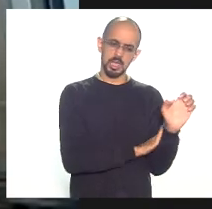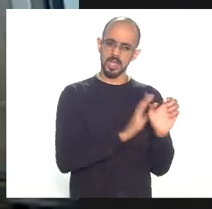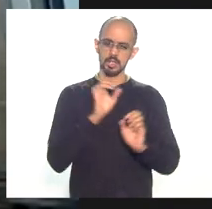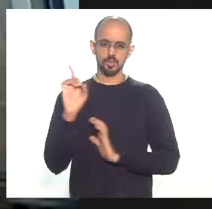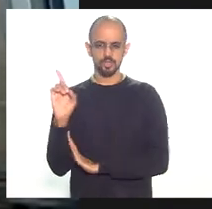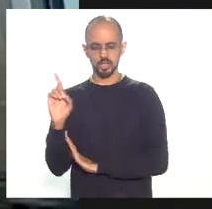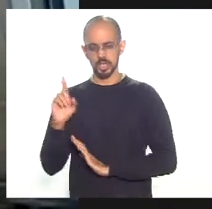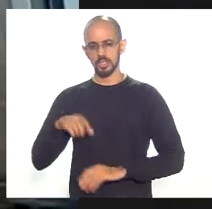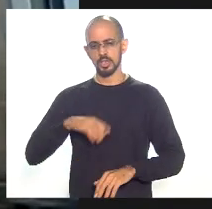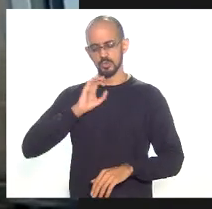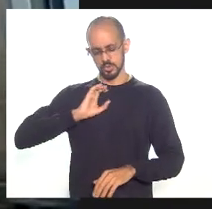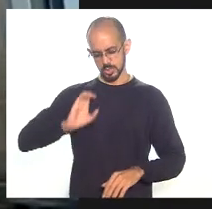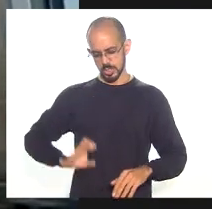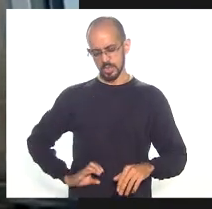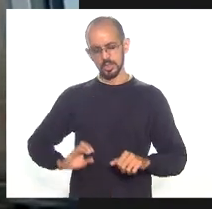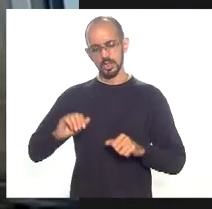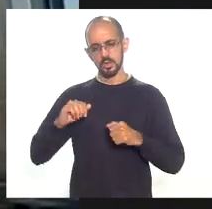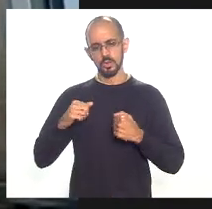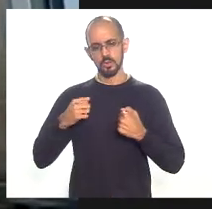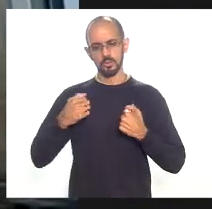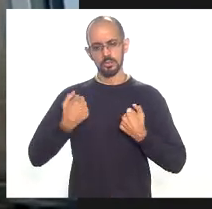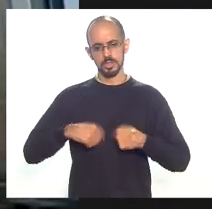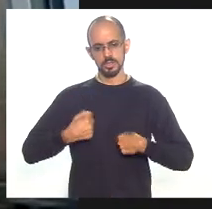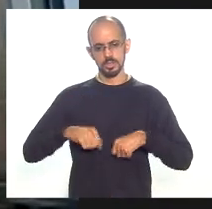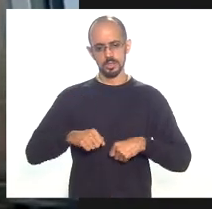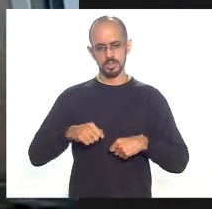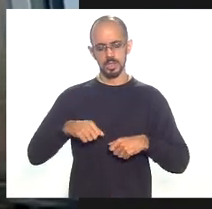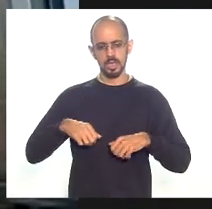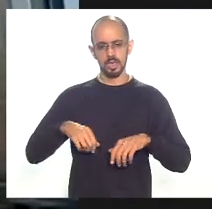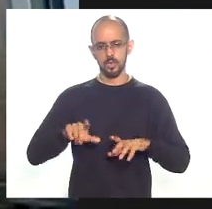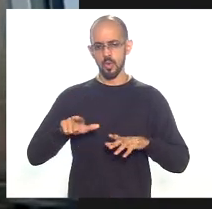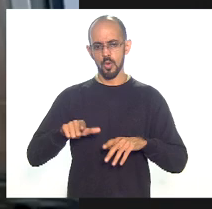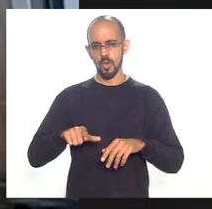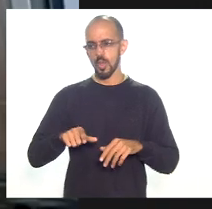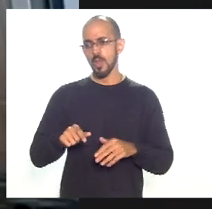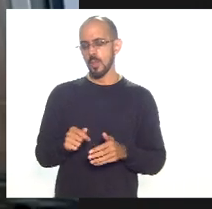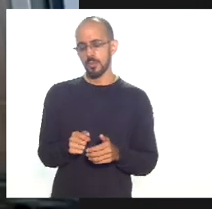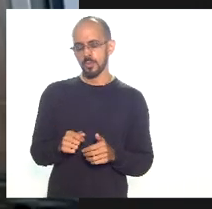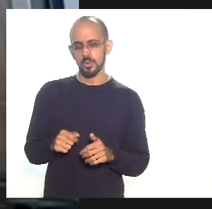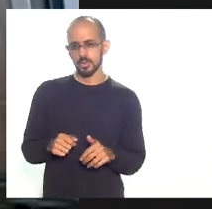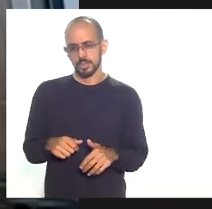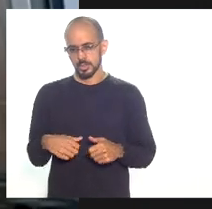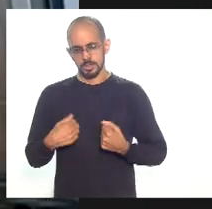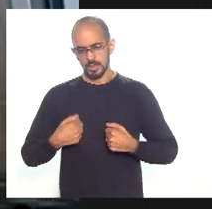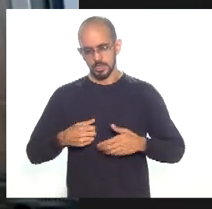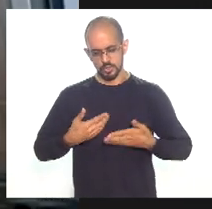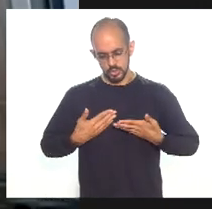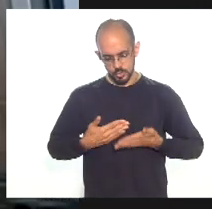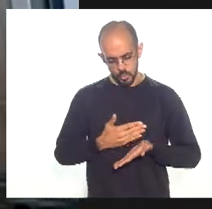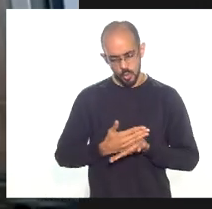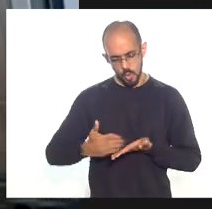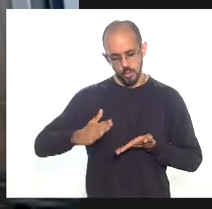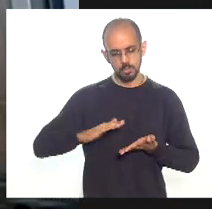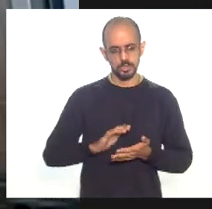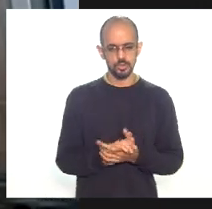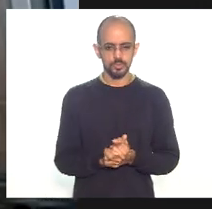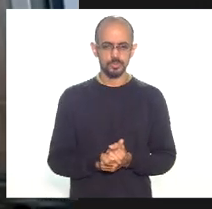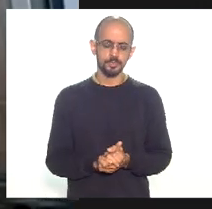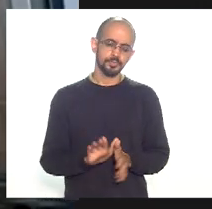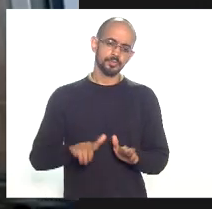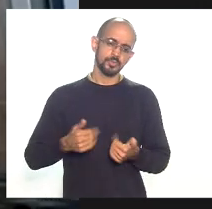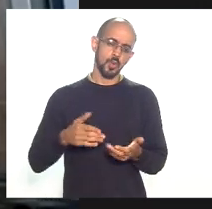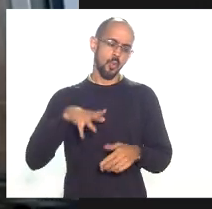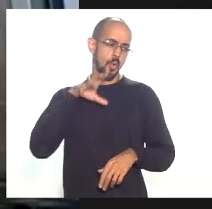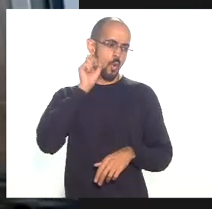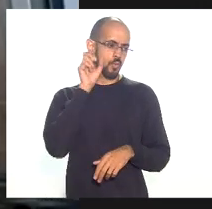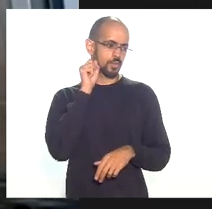cidadão tem que ser tratado de acordo com a necessidade que ele tem na sua origem então ouvindo atentamente a explanação do nosso deputado